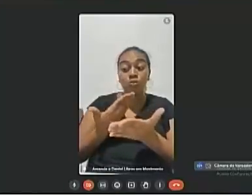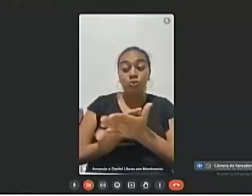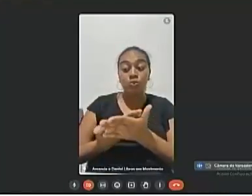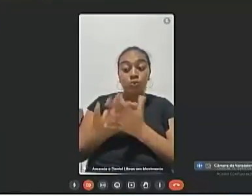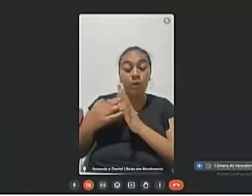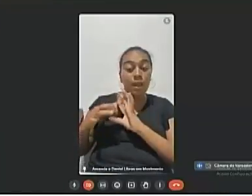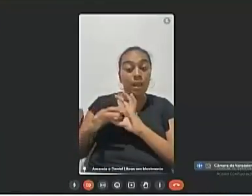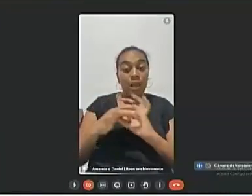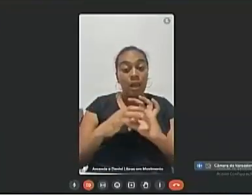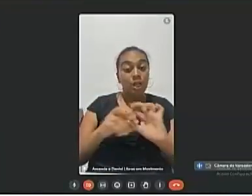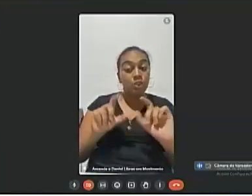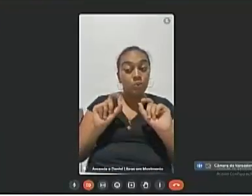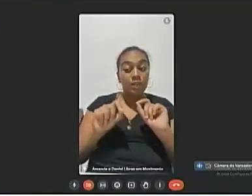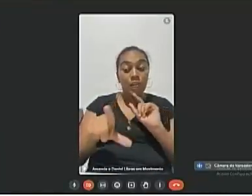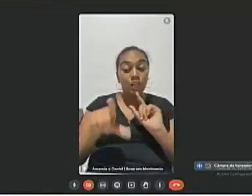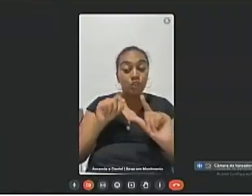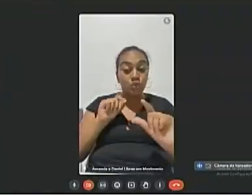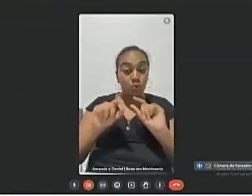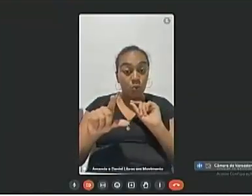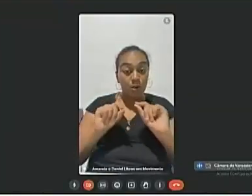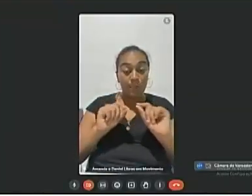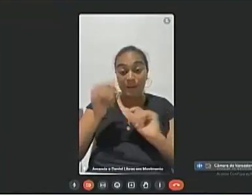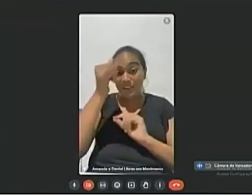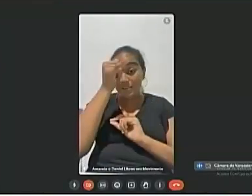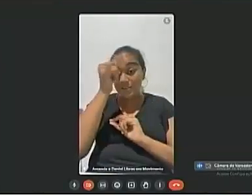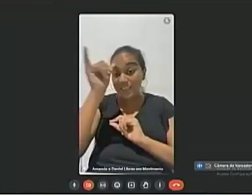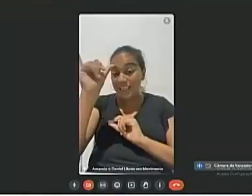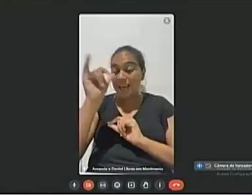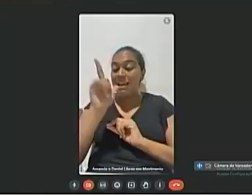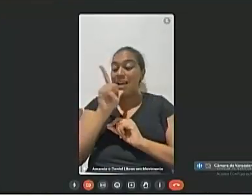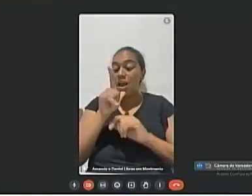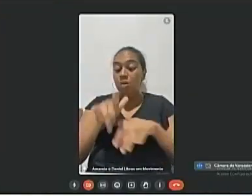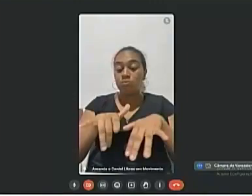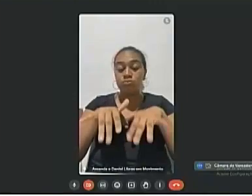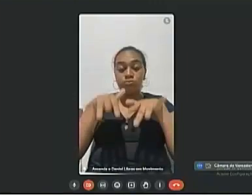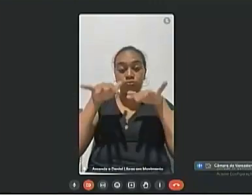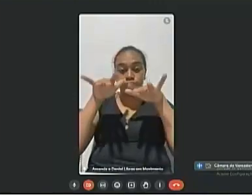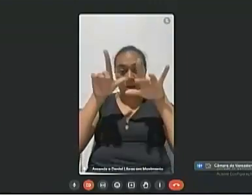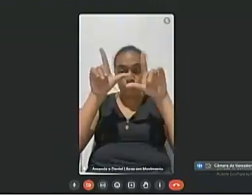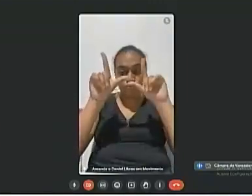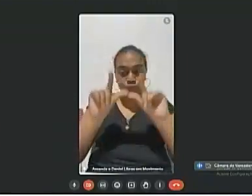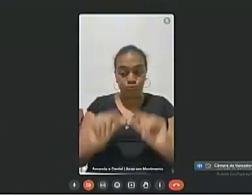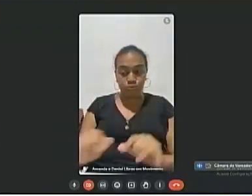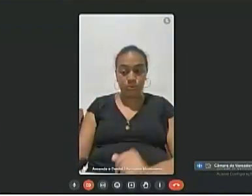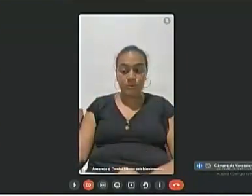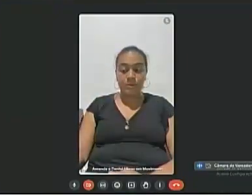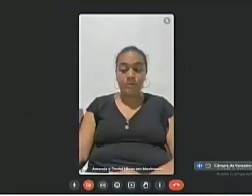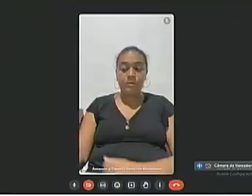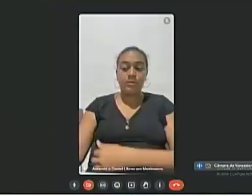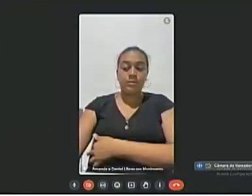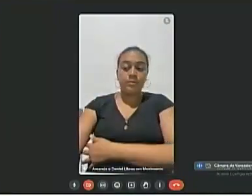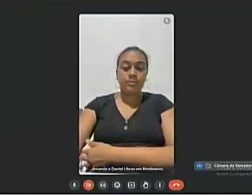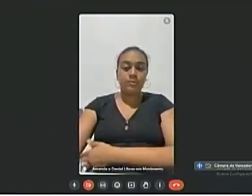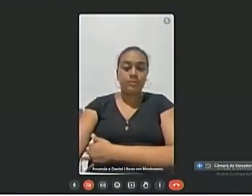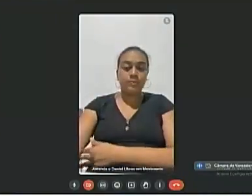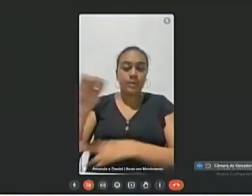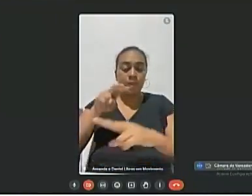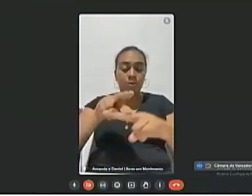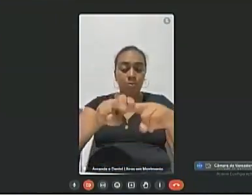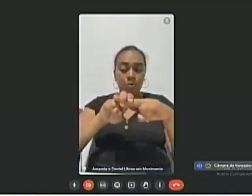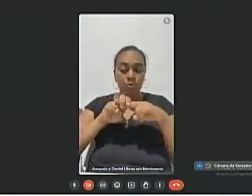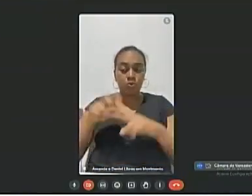a alternativas estruturais para reduzir as enchentes aqui em Porto União, União da Vitória. Então, acho que esse é o motivo de eu estar aqui hoje